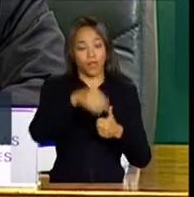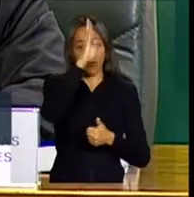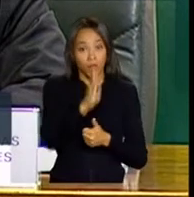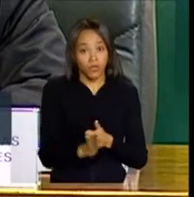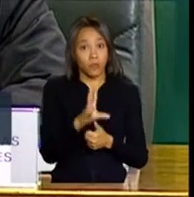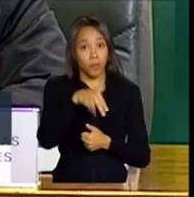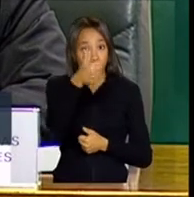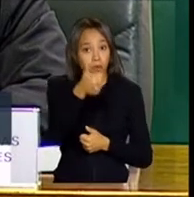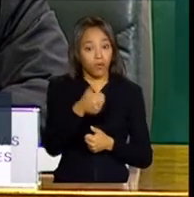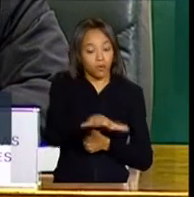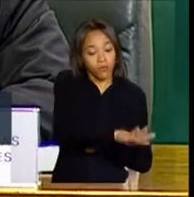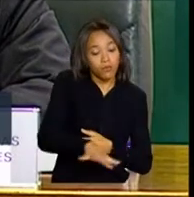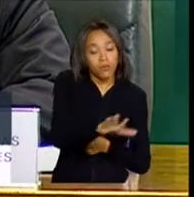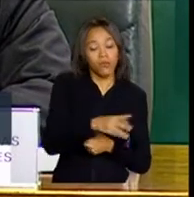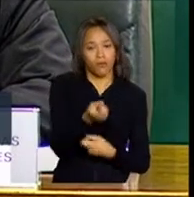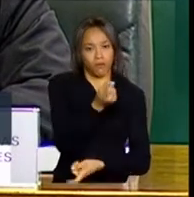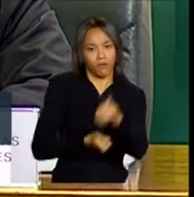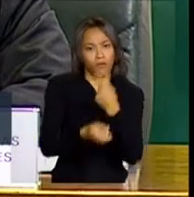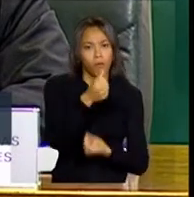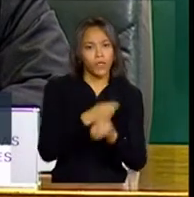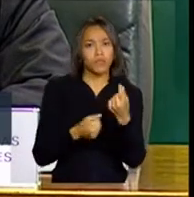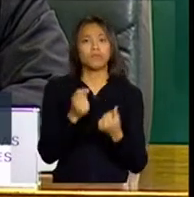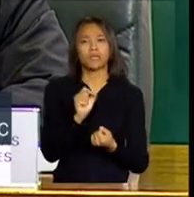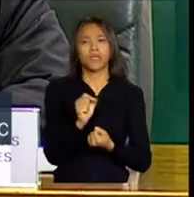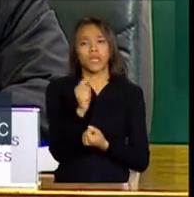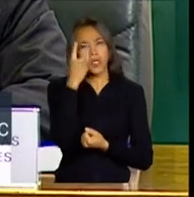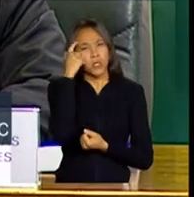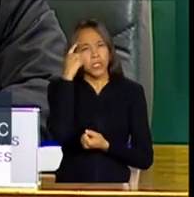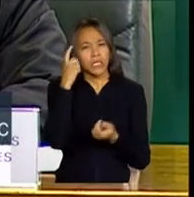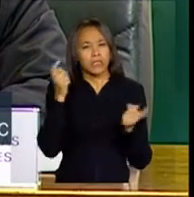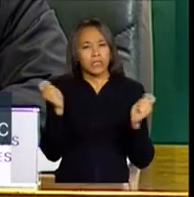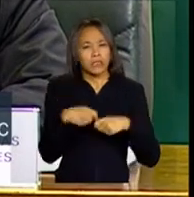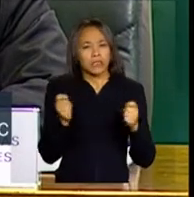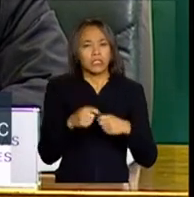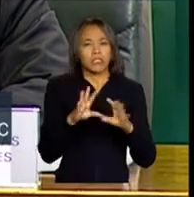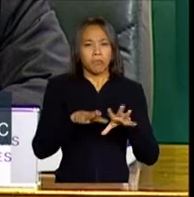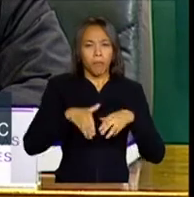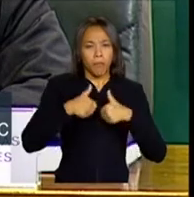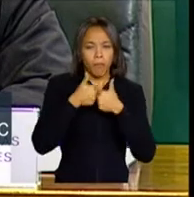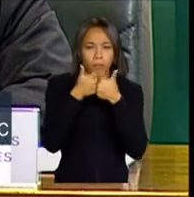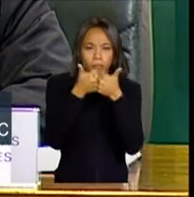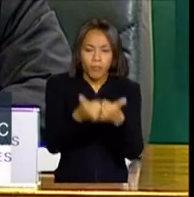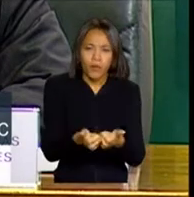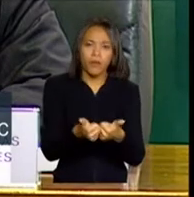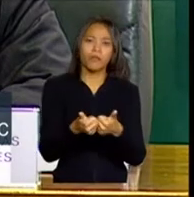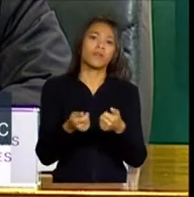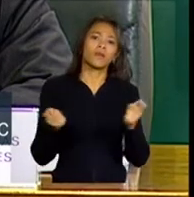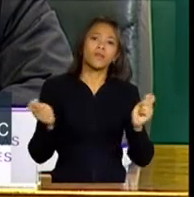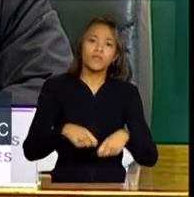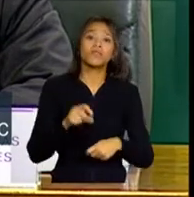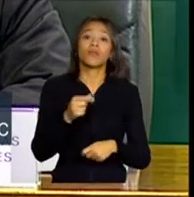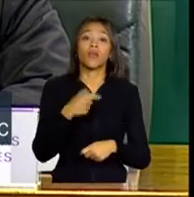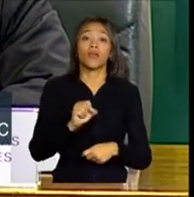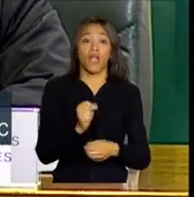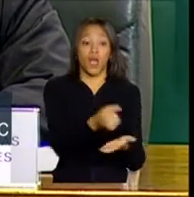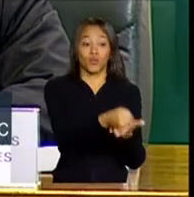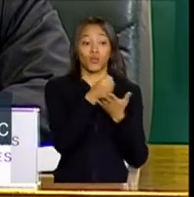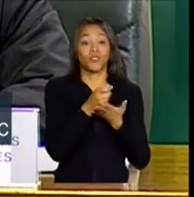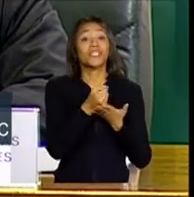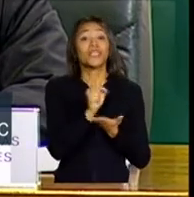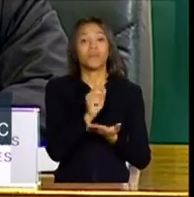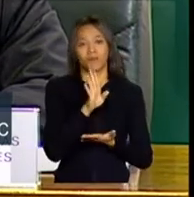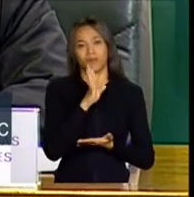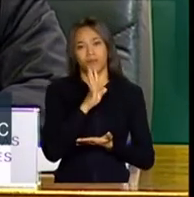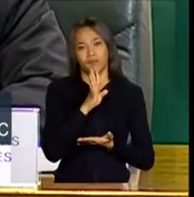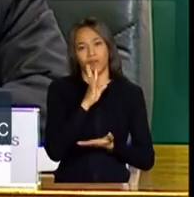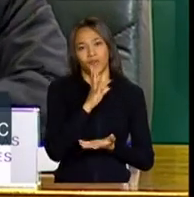comércio internacional tá ligada a nossa capacidade de produzir mais e melhor o que só se faz com a ajuda do conhecimento e